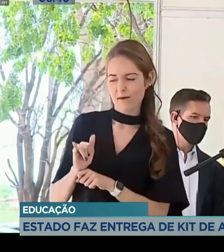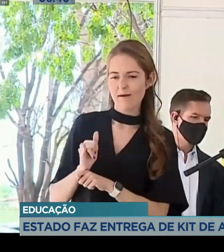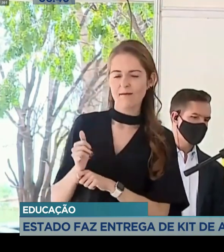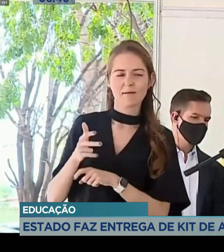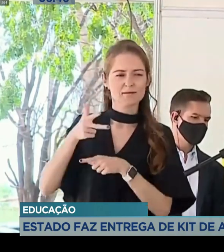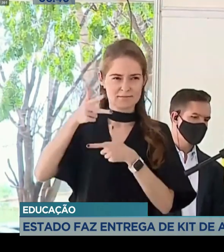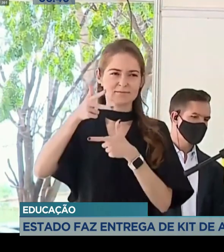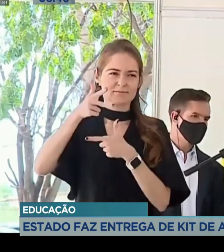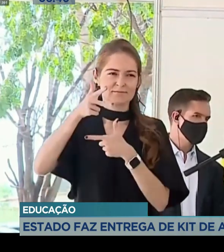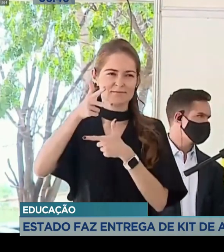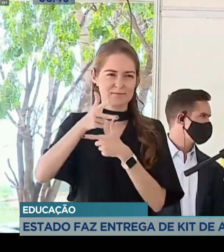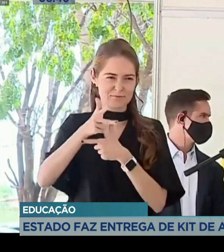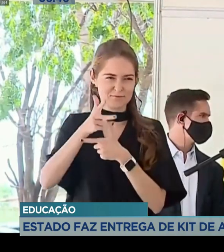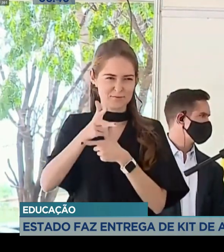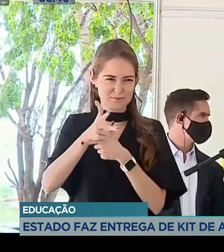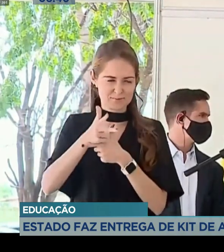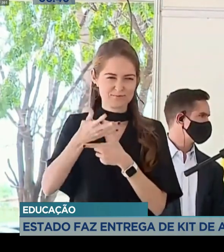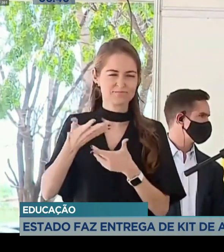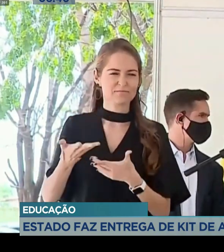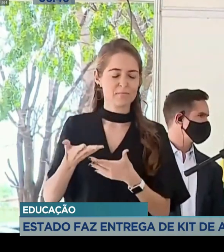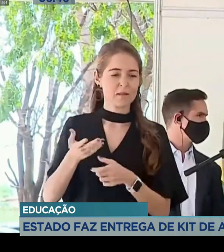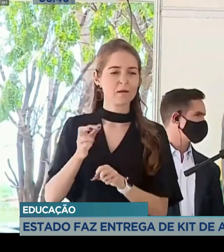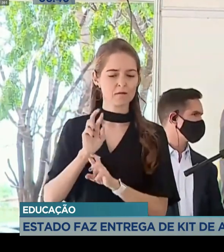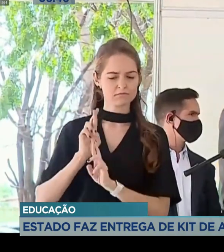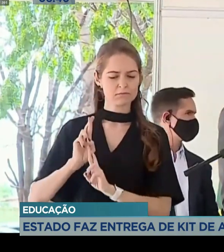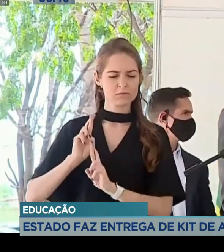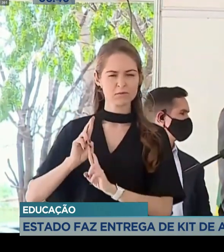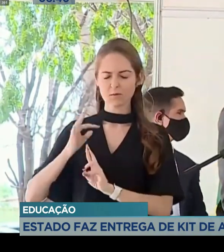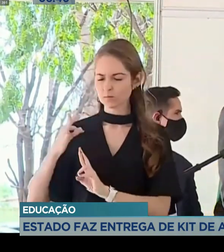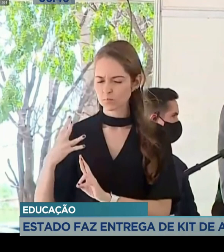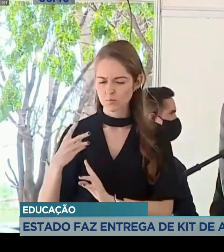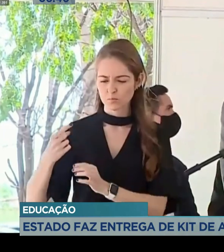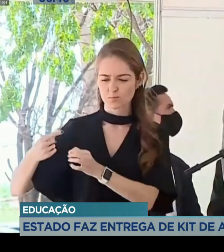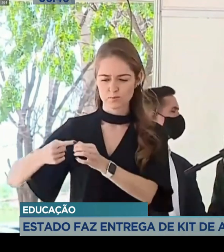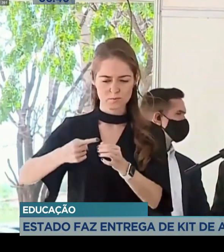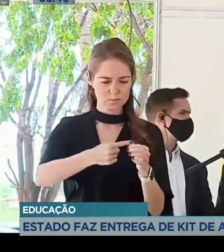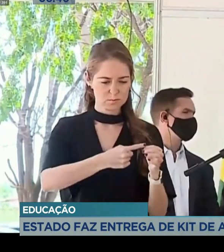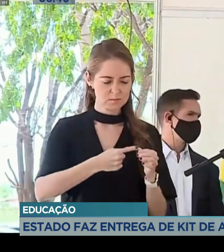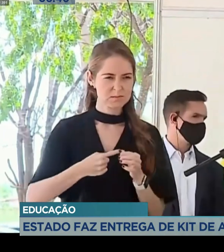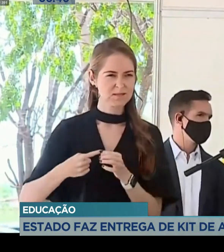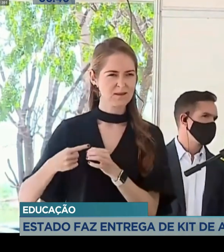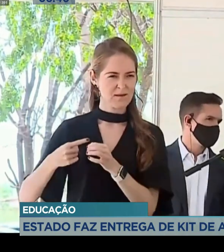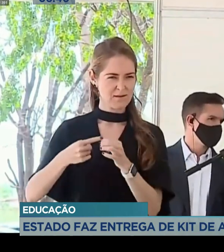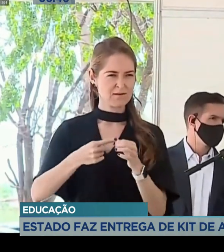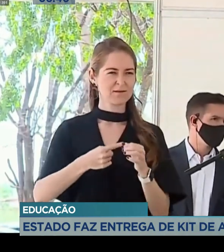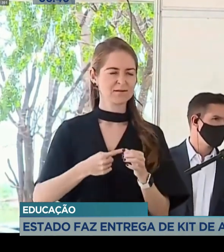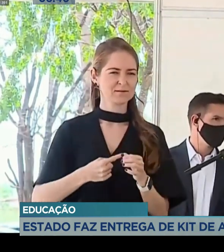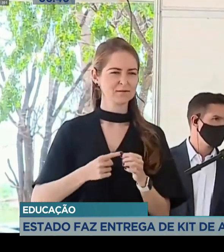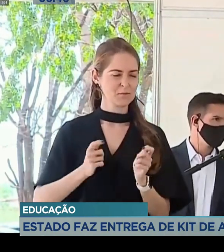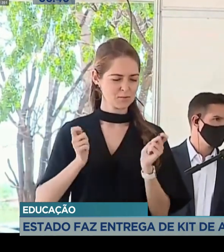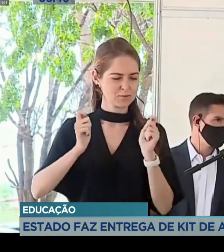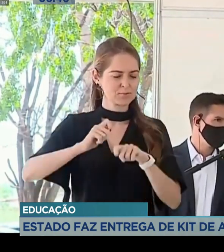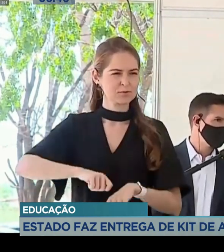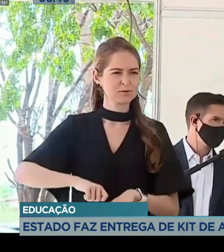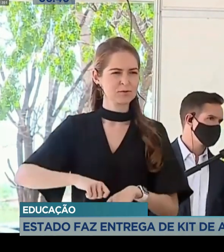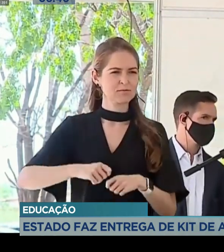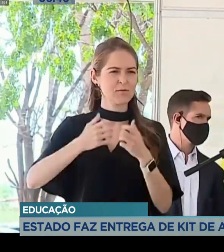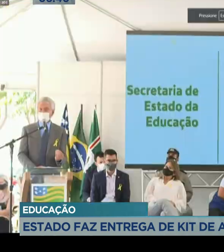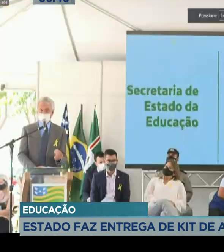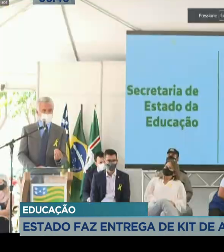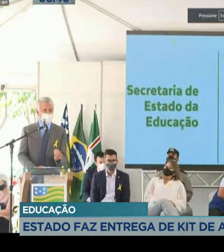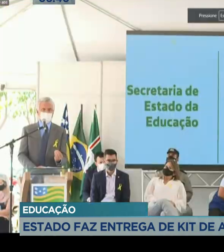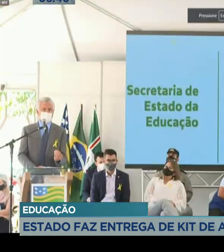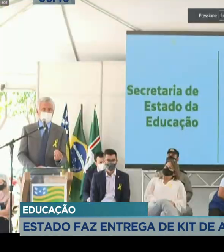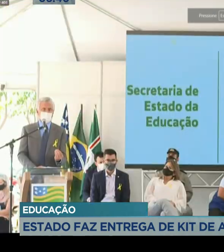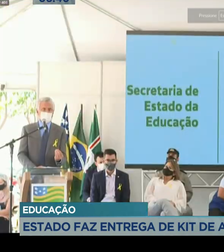do mês de março, agora começou, iniciou ontem. E em abril tem outro kit e essa ação vai durar